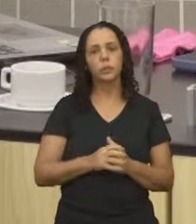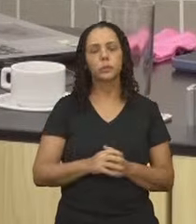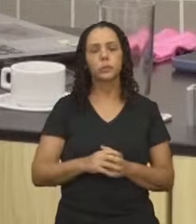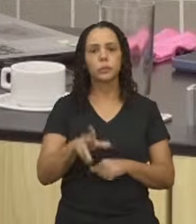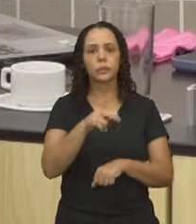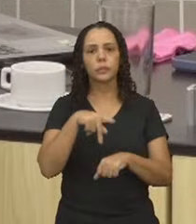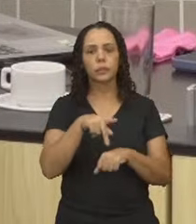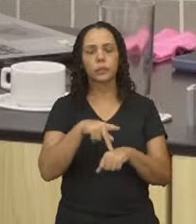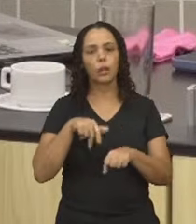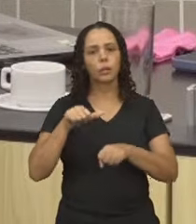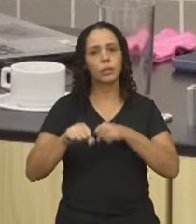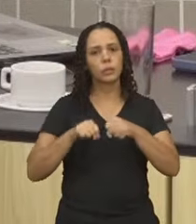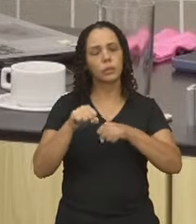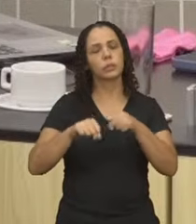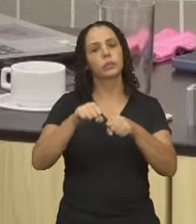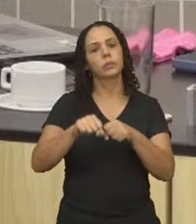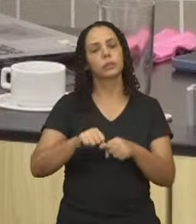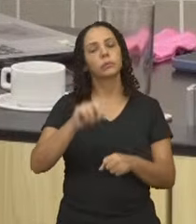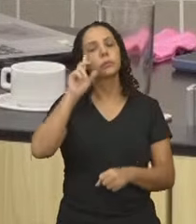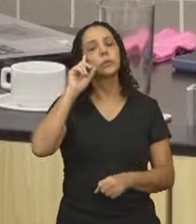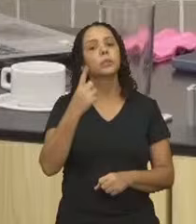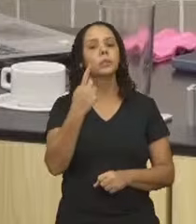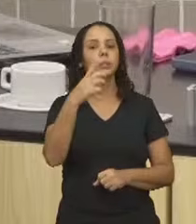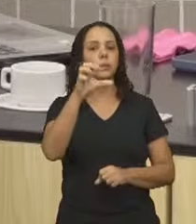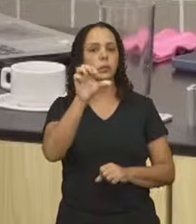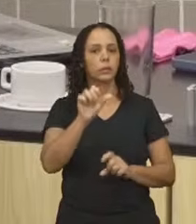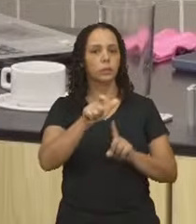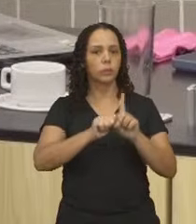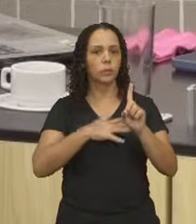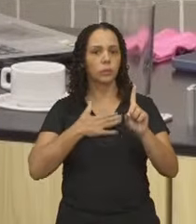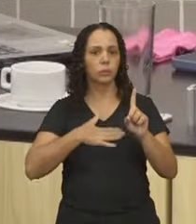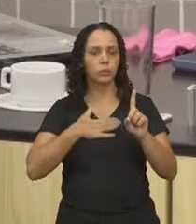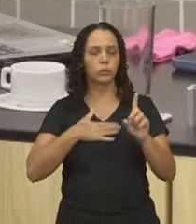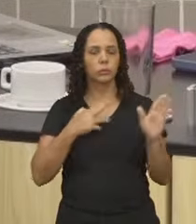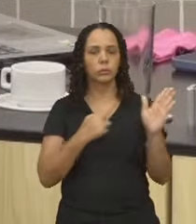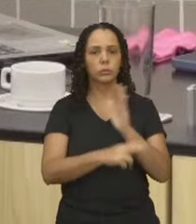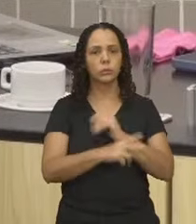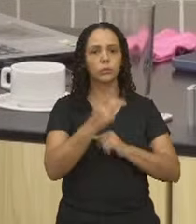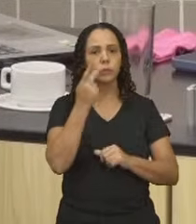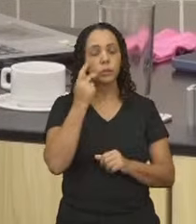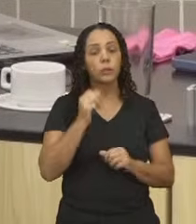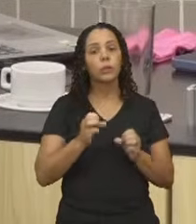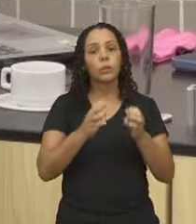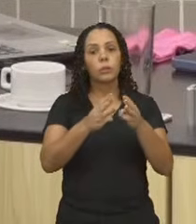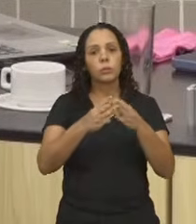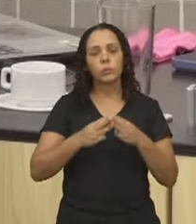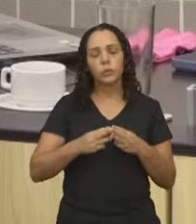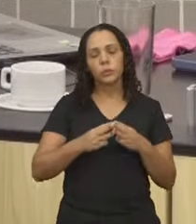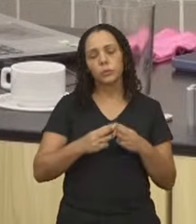Nacional do Ciclista, 19 de agosto. Autoria, Paulinho dos Condutores. Moção